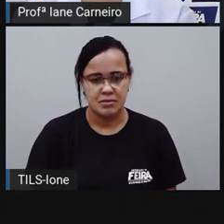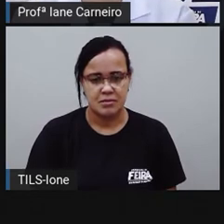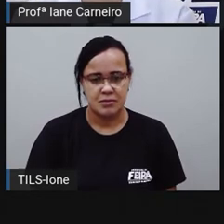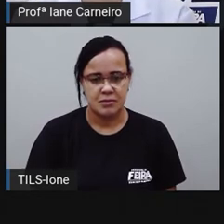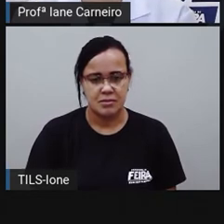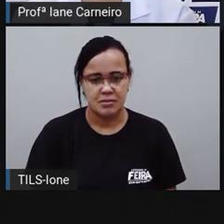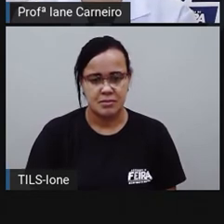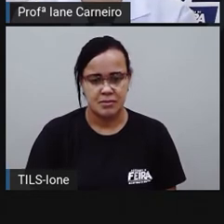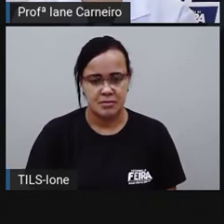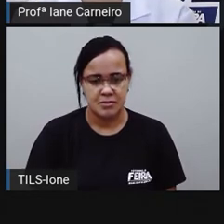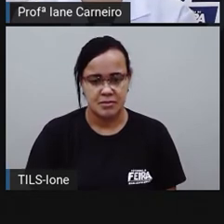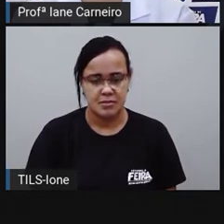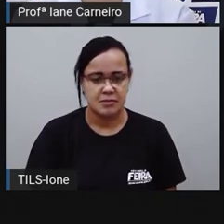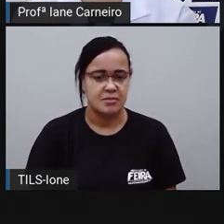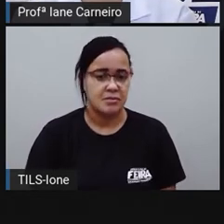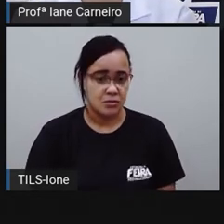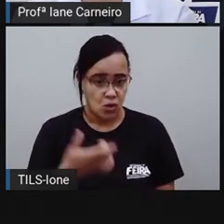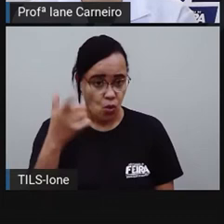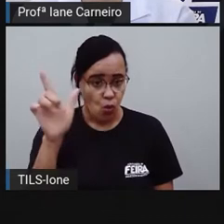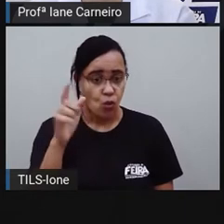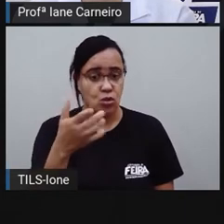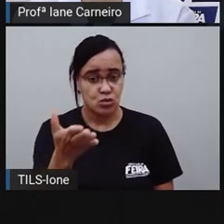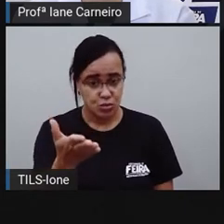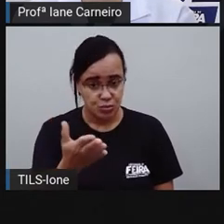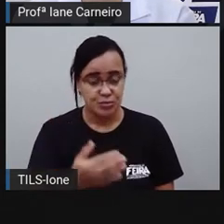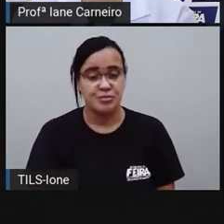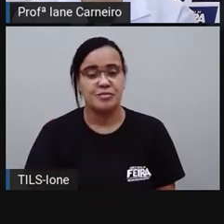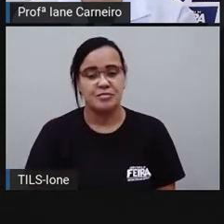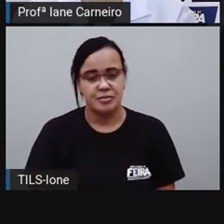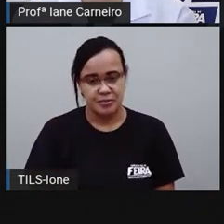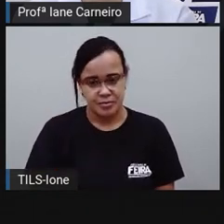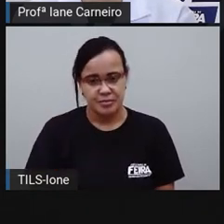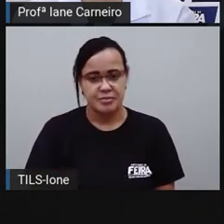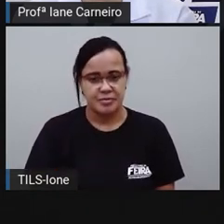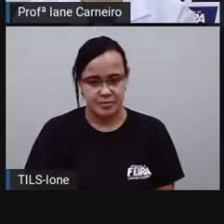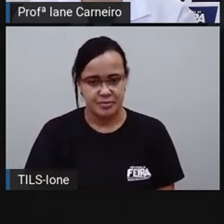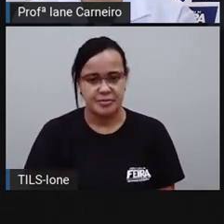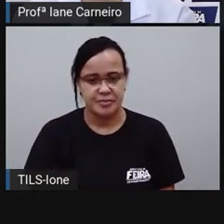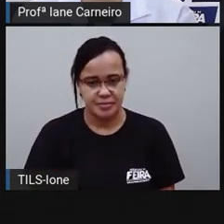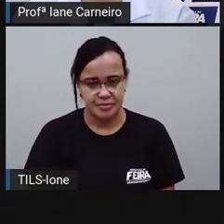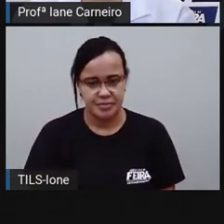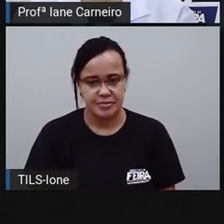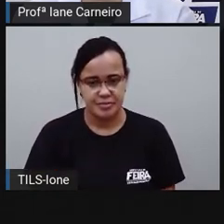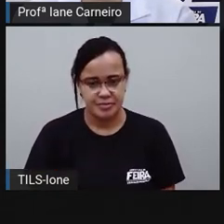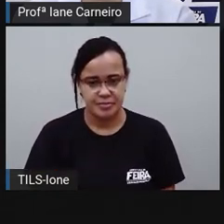Aqui também é um retângulo. Aqui outro.